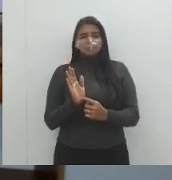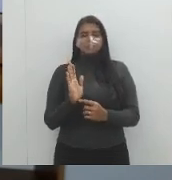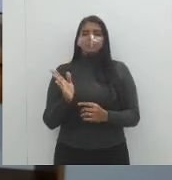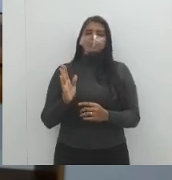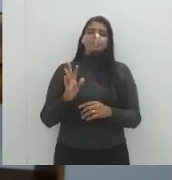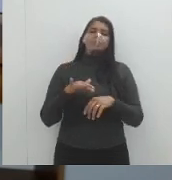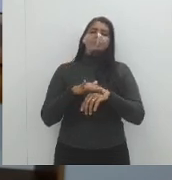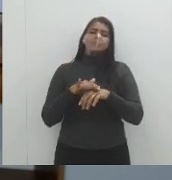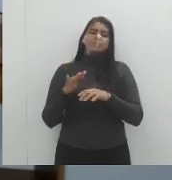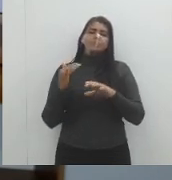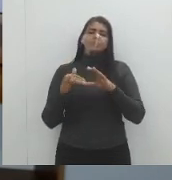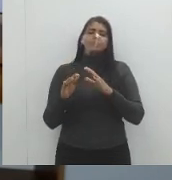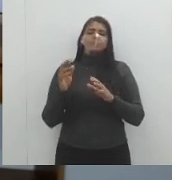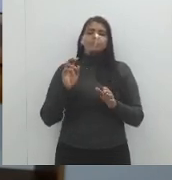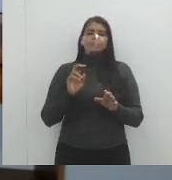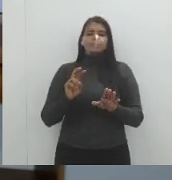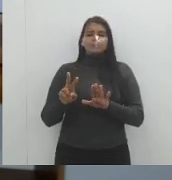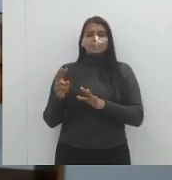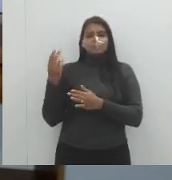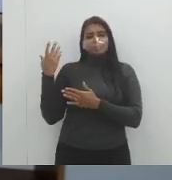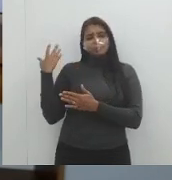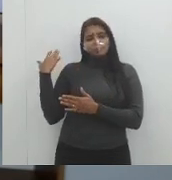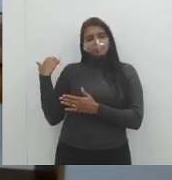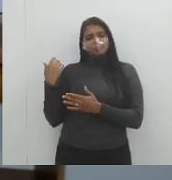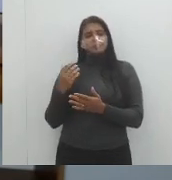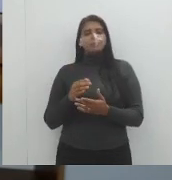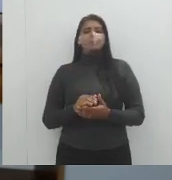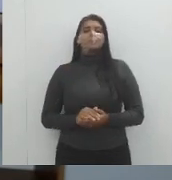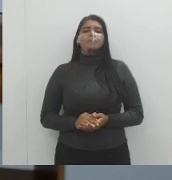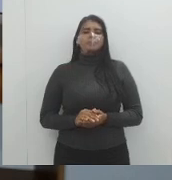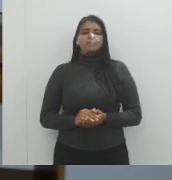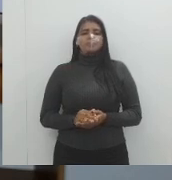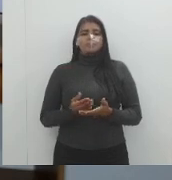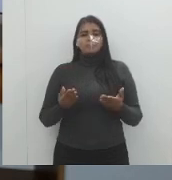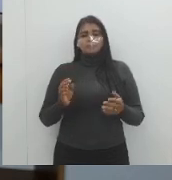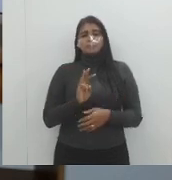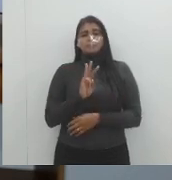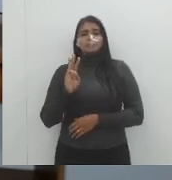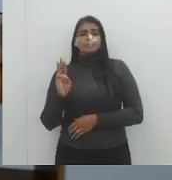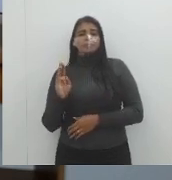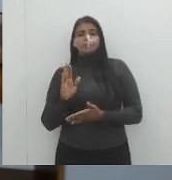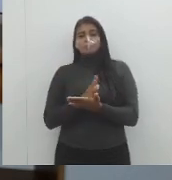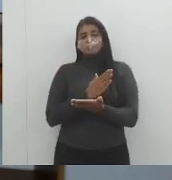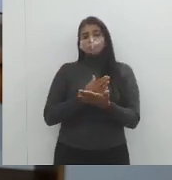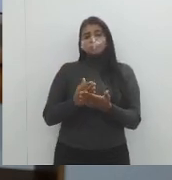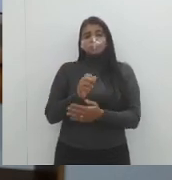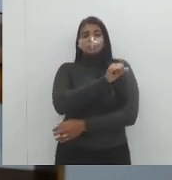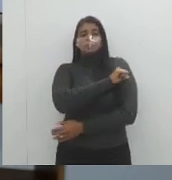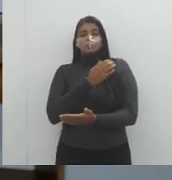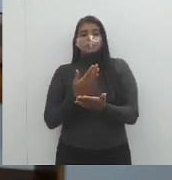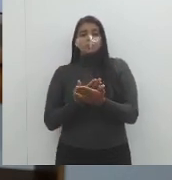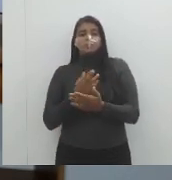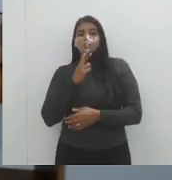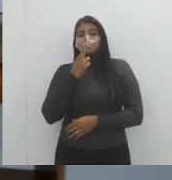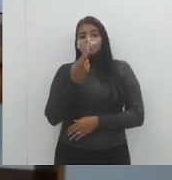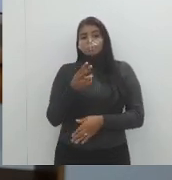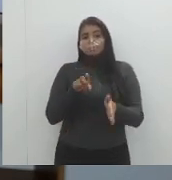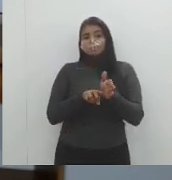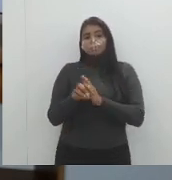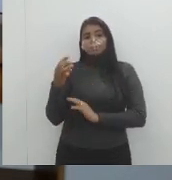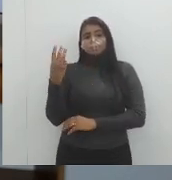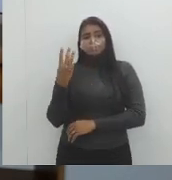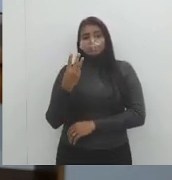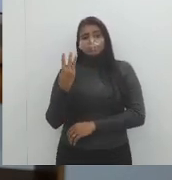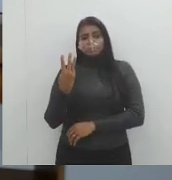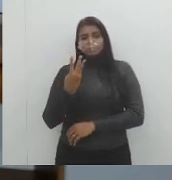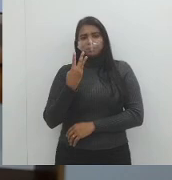da semana passada um link onde alguns alunos responderam a pergunta e colocaram aí 3